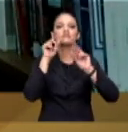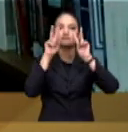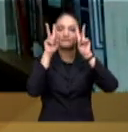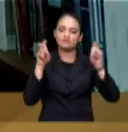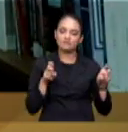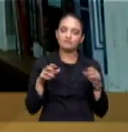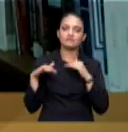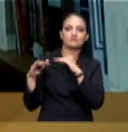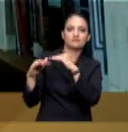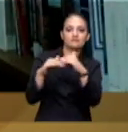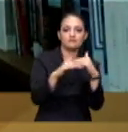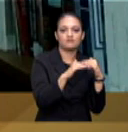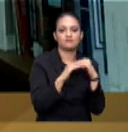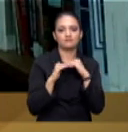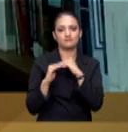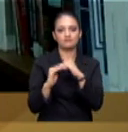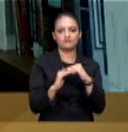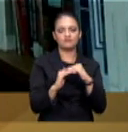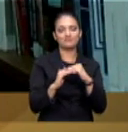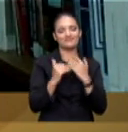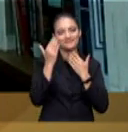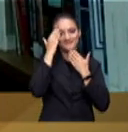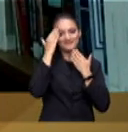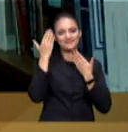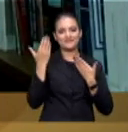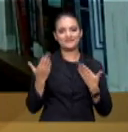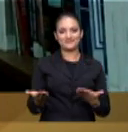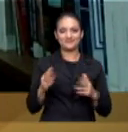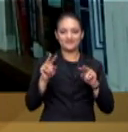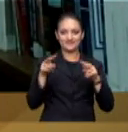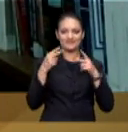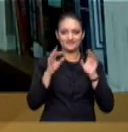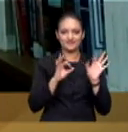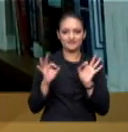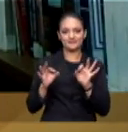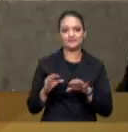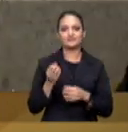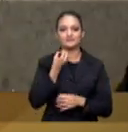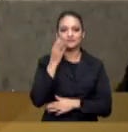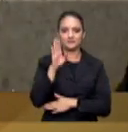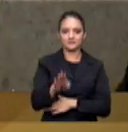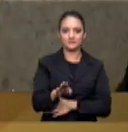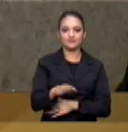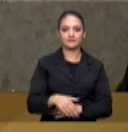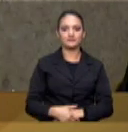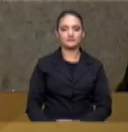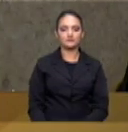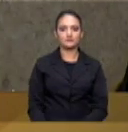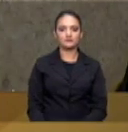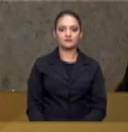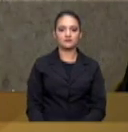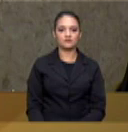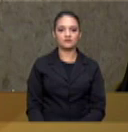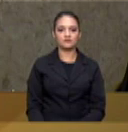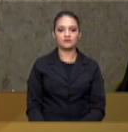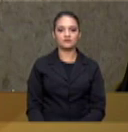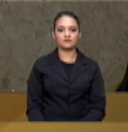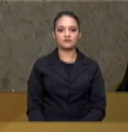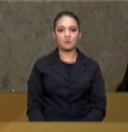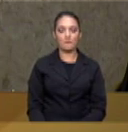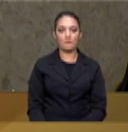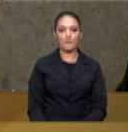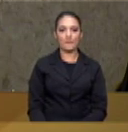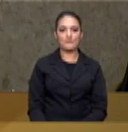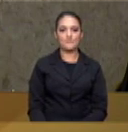no ambiente do federalismo fiscal brasileiro. Muito obrigado pela atenção de todos. Uma boa tarde. Muito